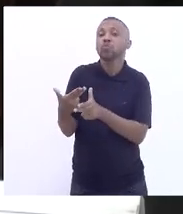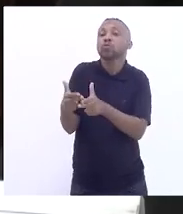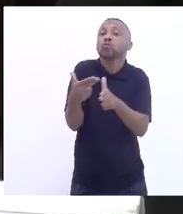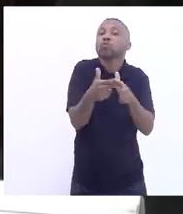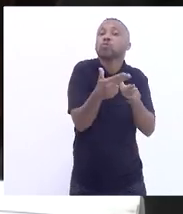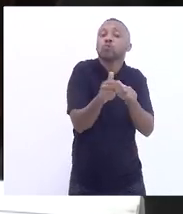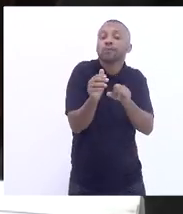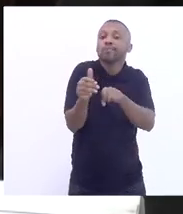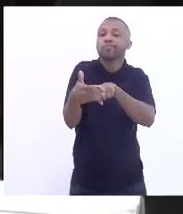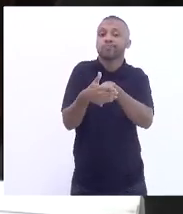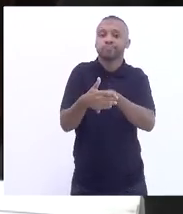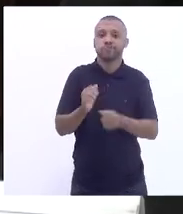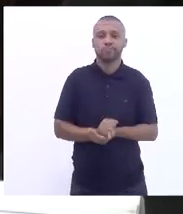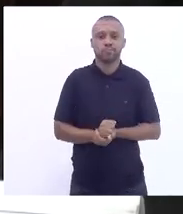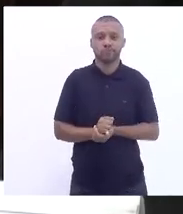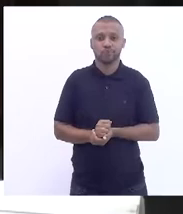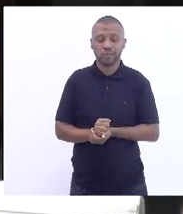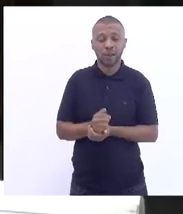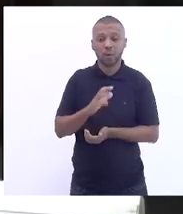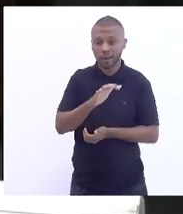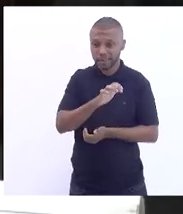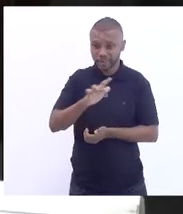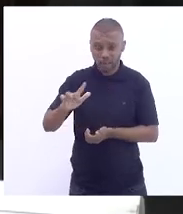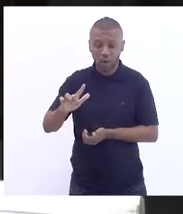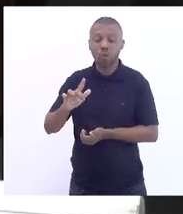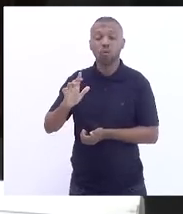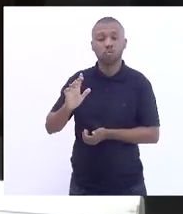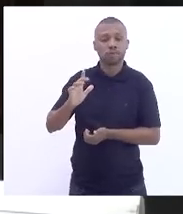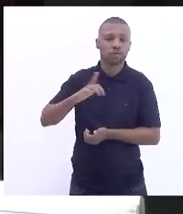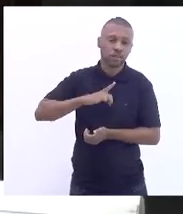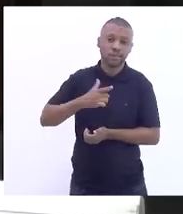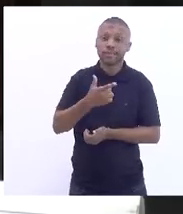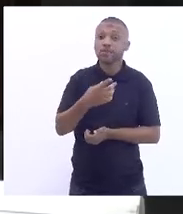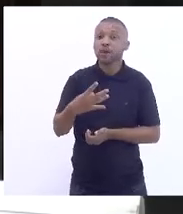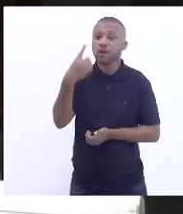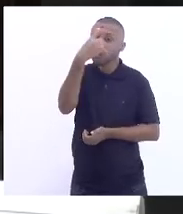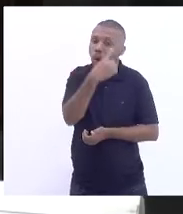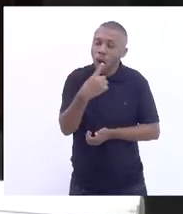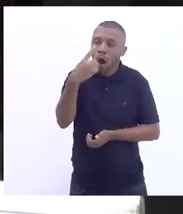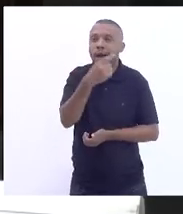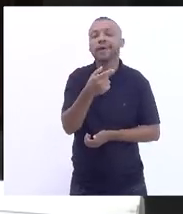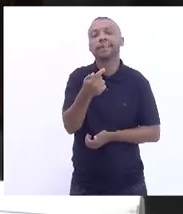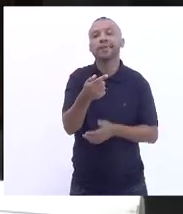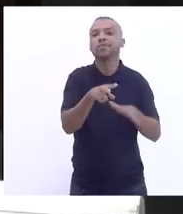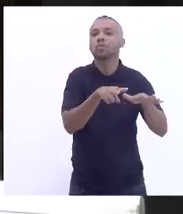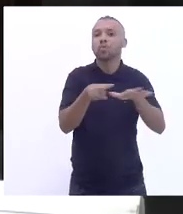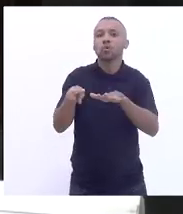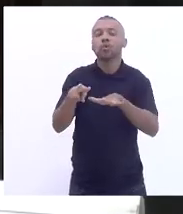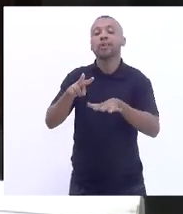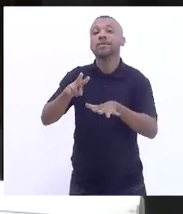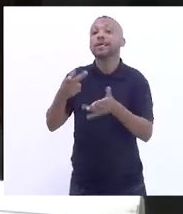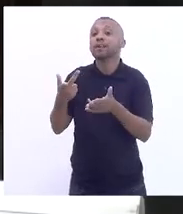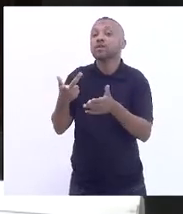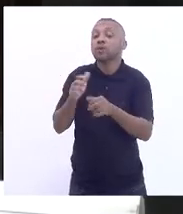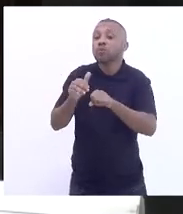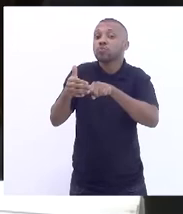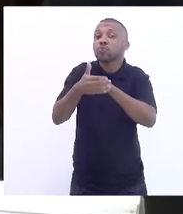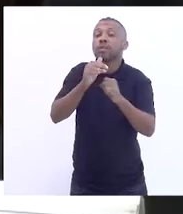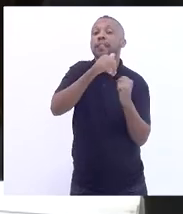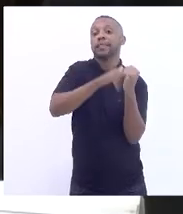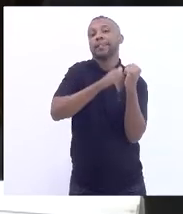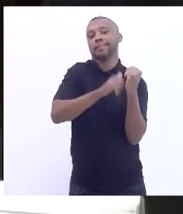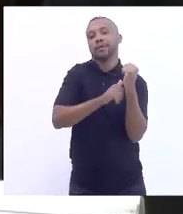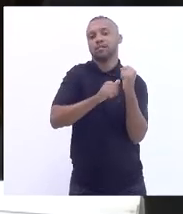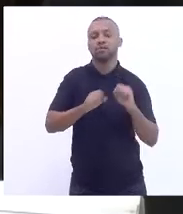esse canal funciona há sete dias por semana durante 24 horas então e tem o seu sigilo garantido E